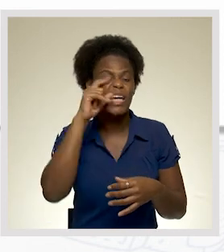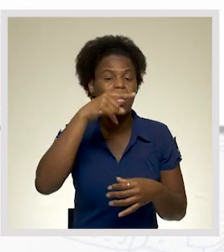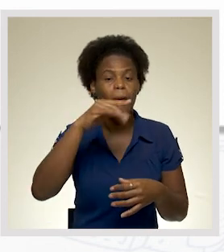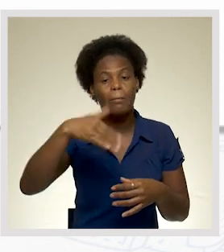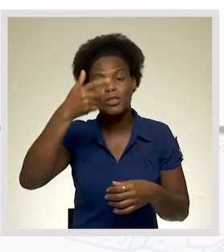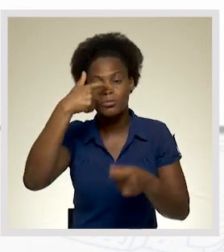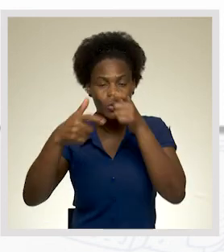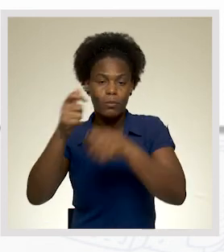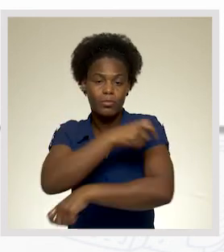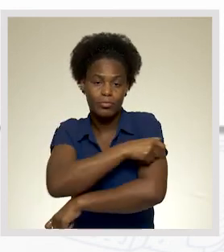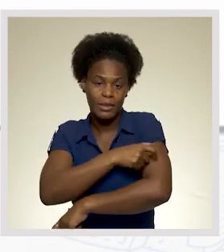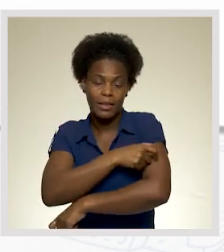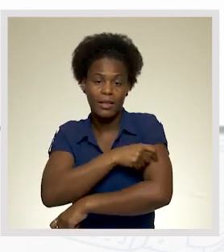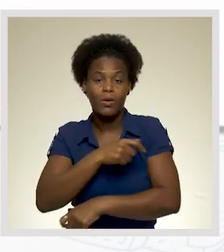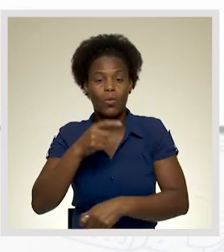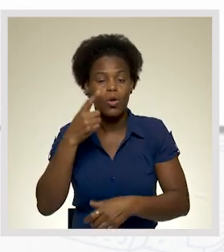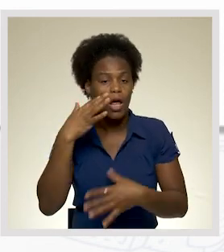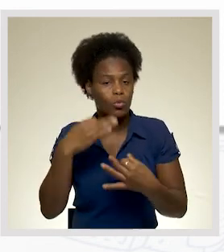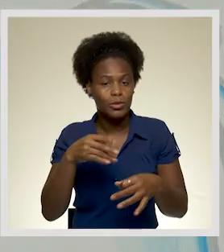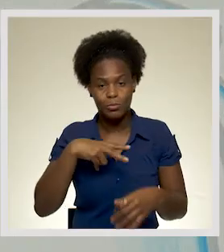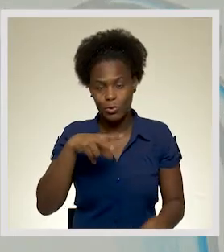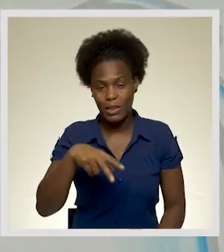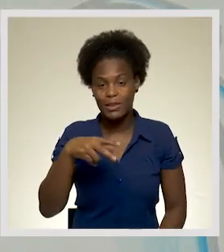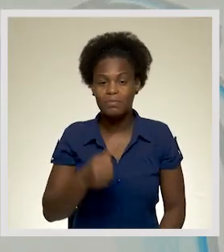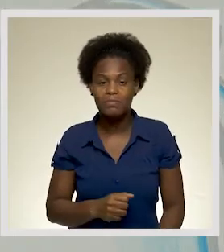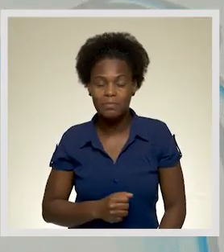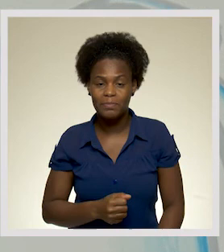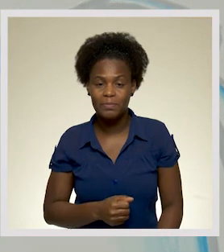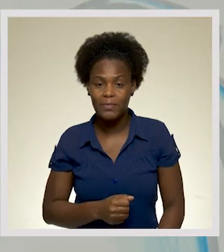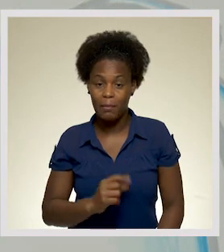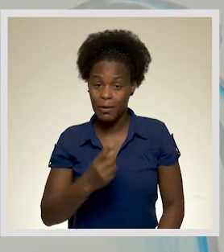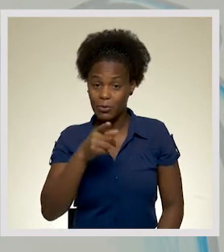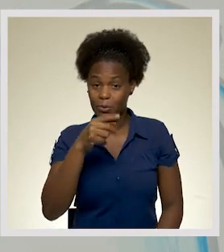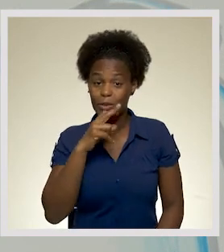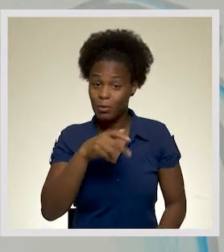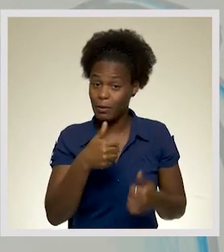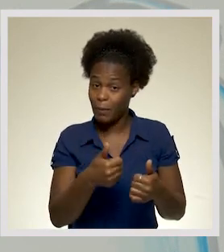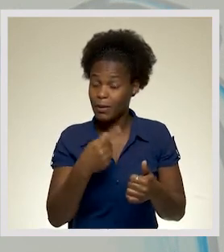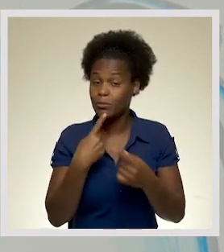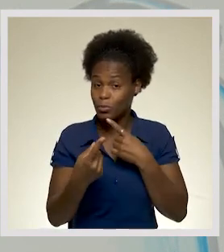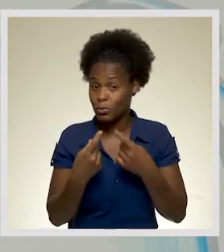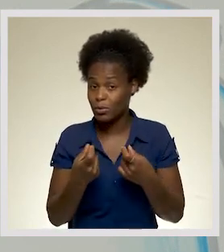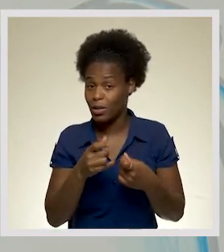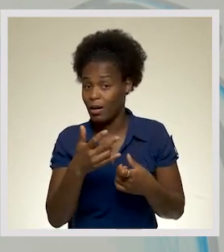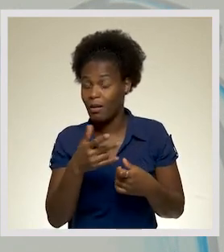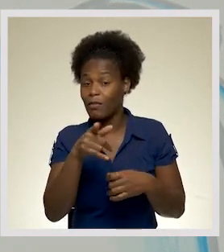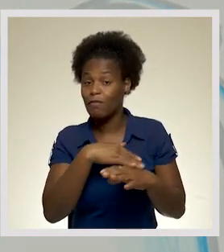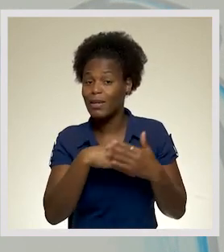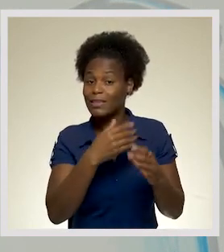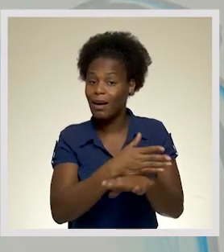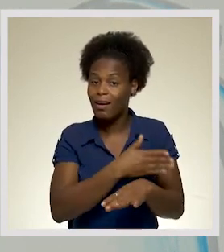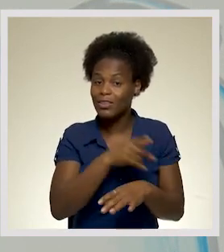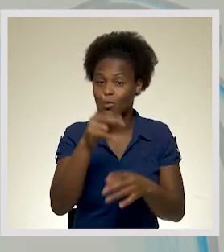representantes do naturalismo português? Para responderem bem a estas questões, façam antes a vossa